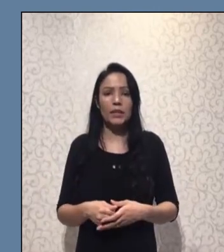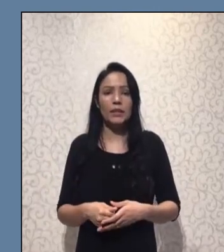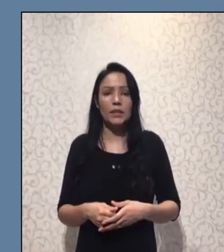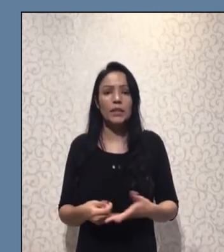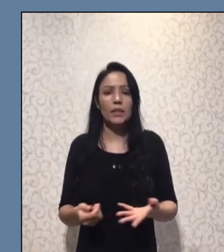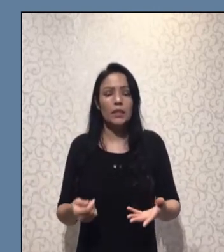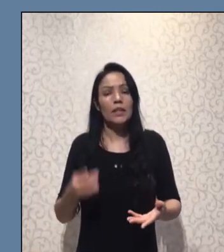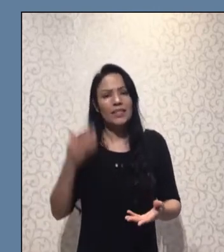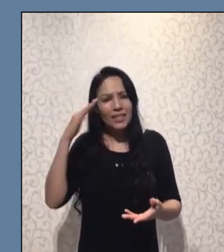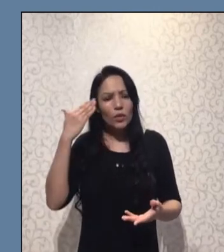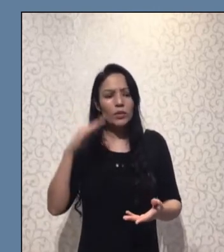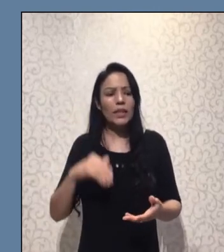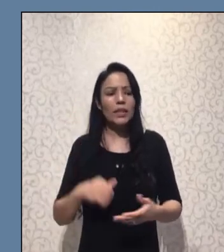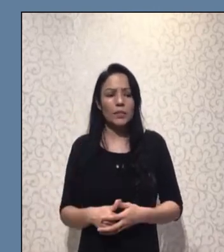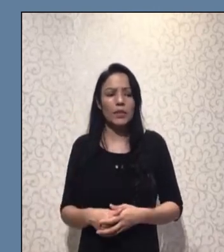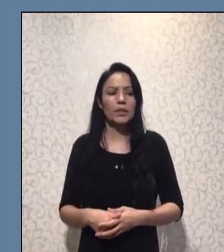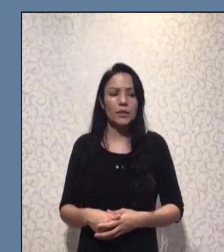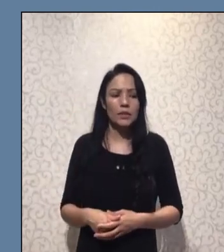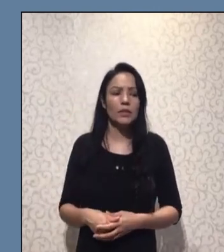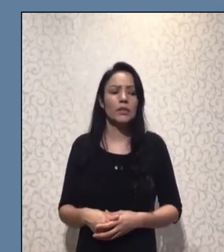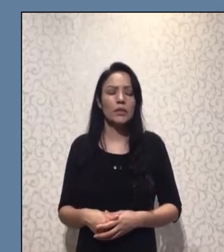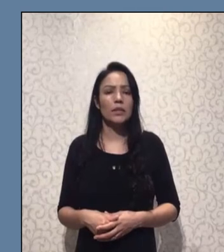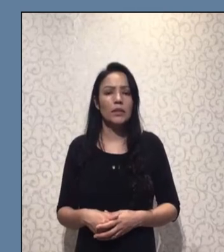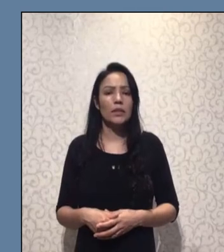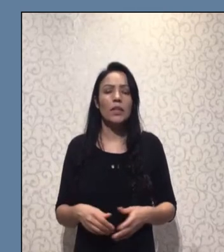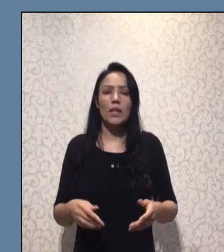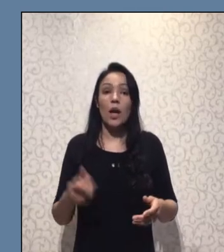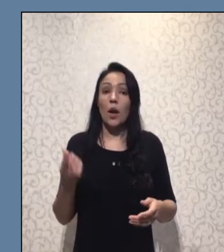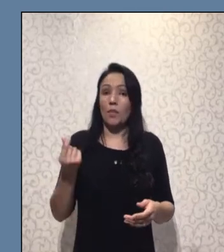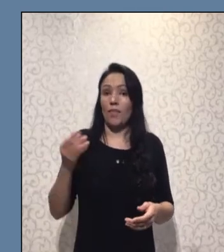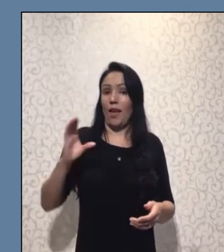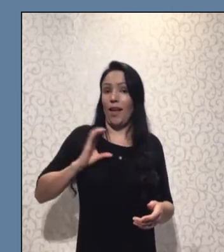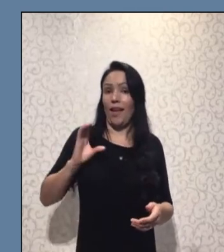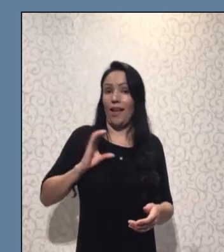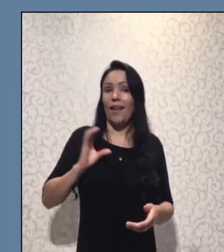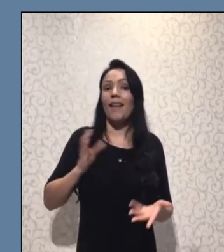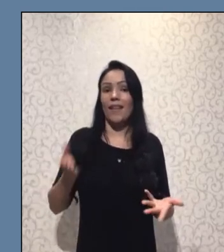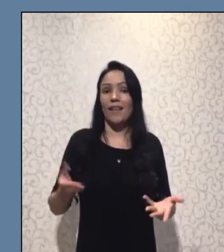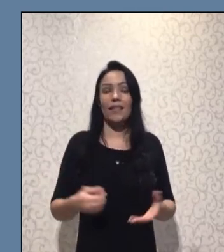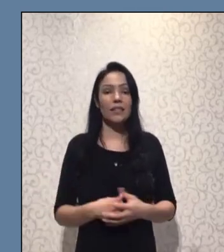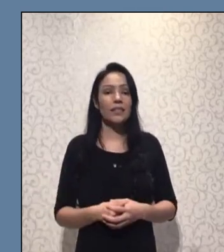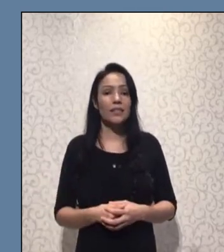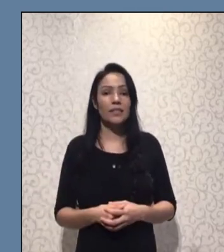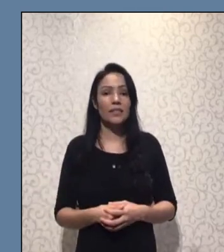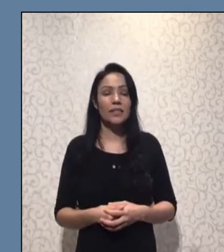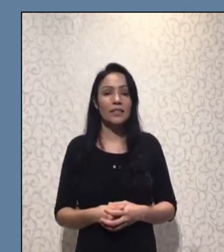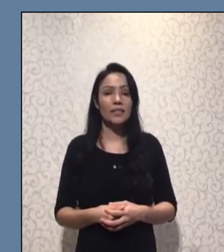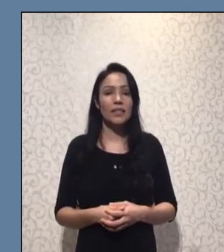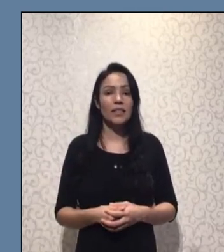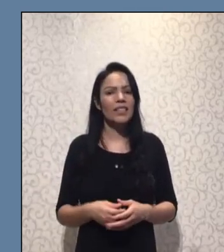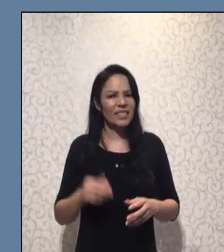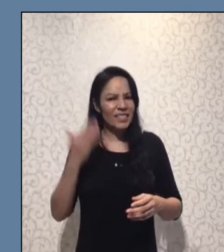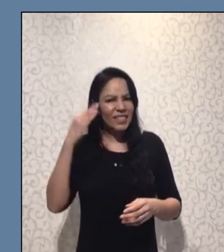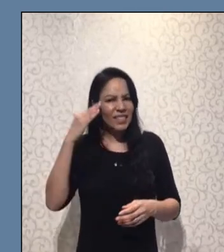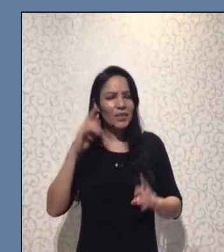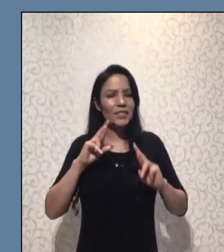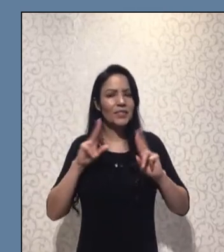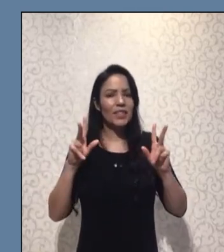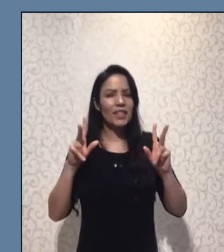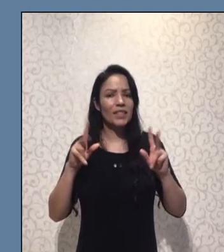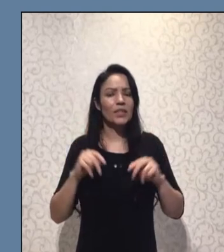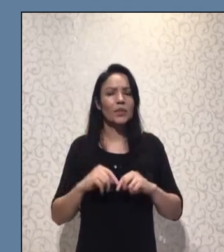Entendeu? Uma milionária norte-americana. Entendeu a diferença de como eu